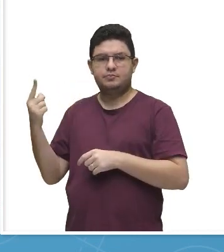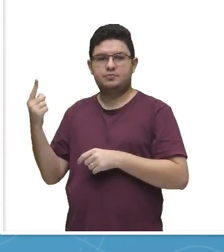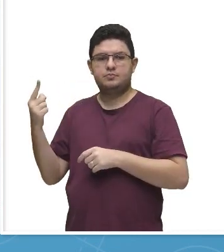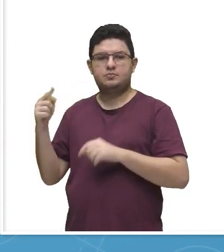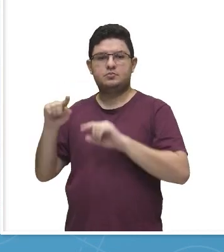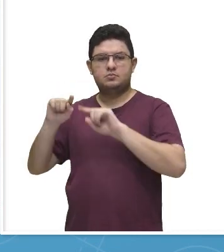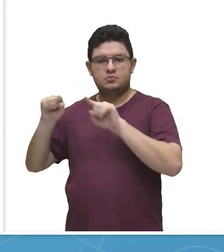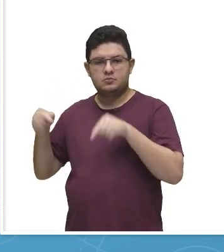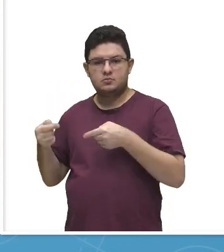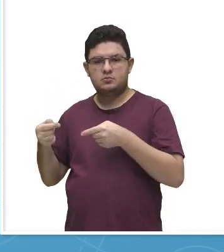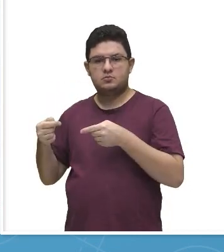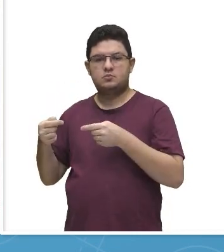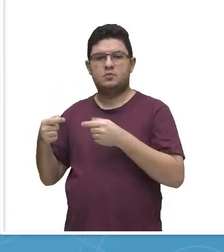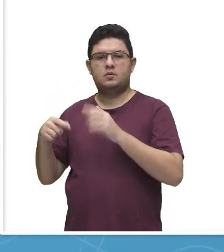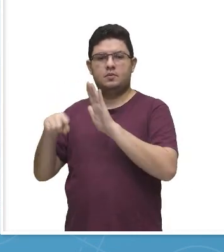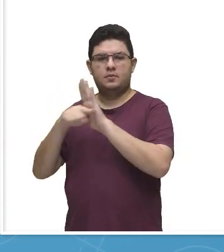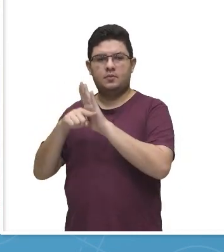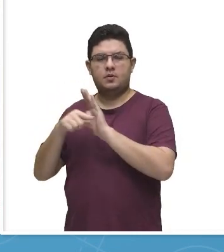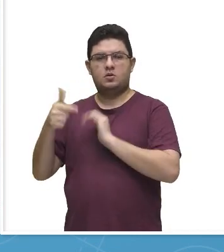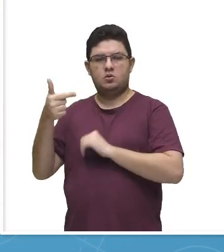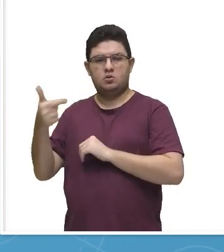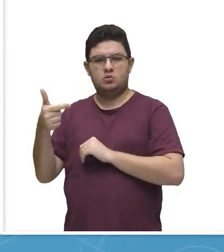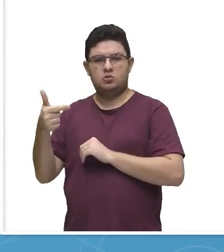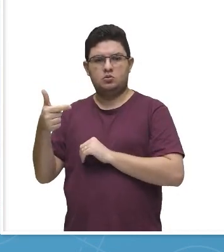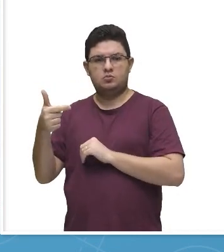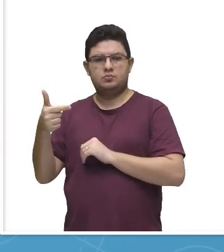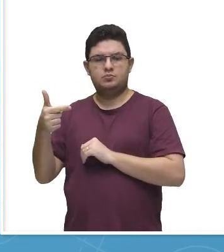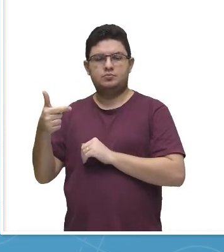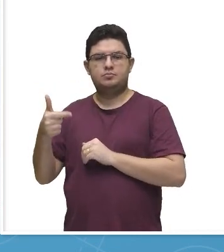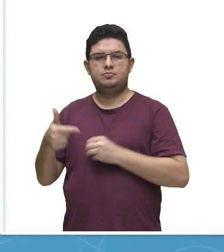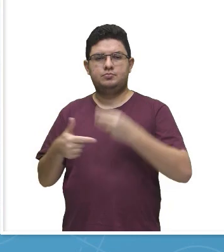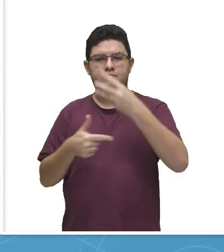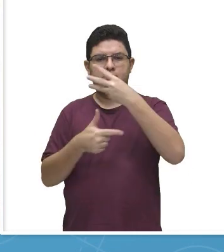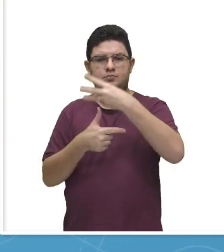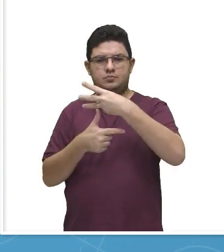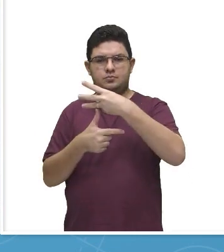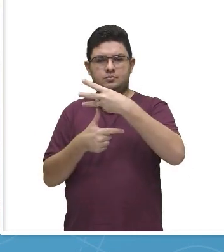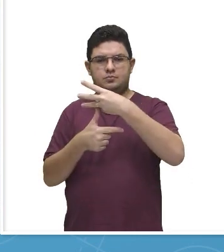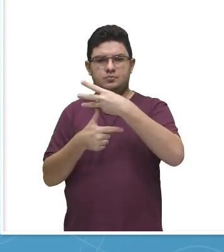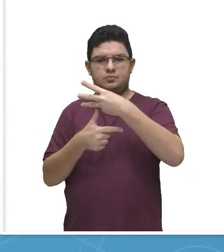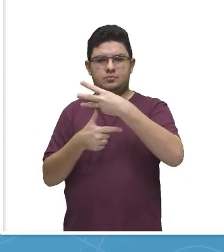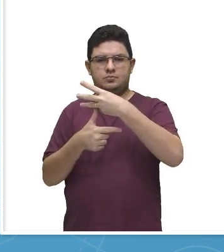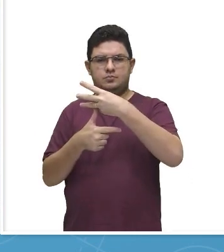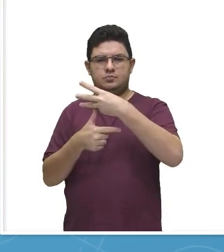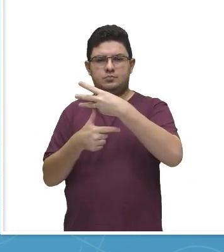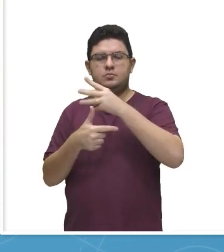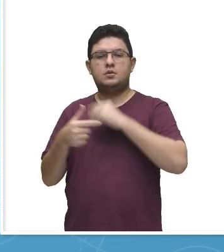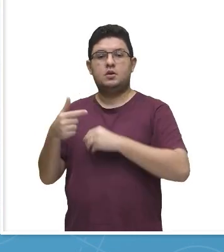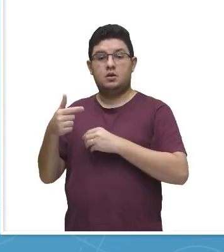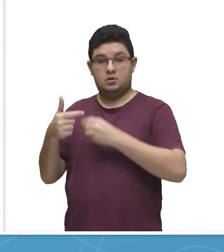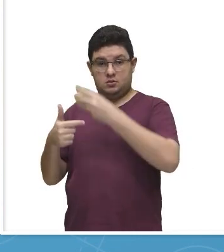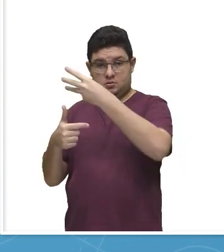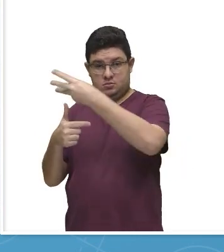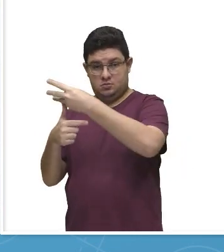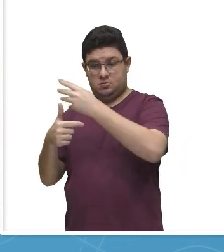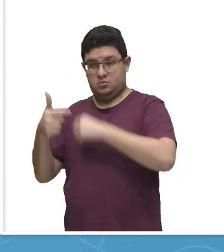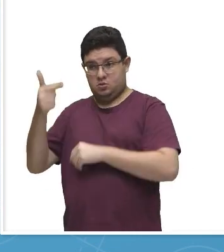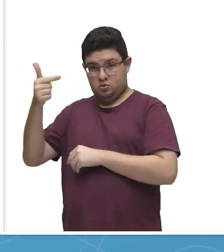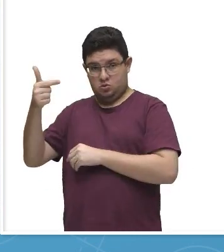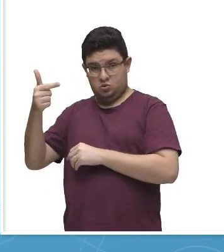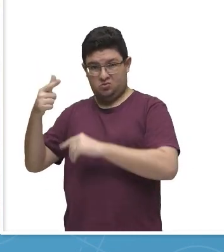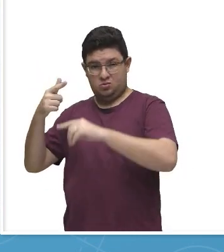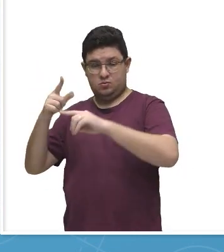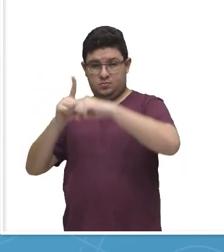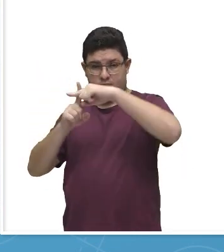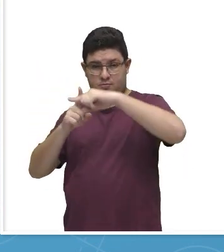ó. 2 mais 3. Repetimos a base. 2 mais 3, 5. Aqui eu